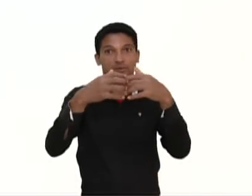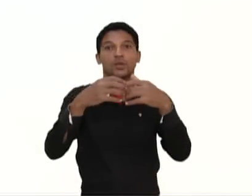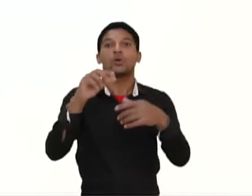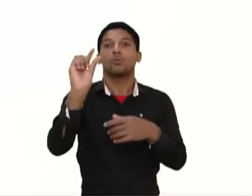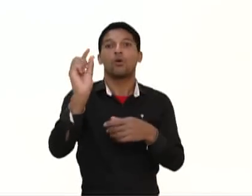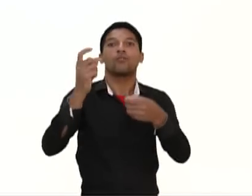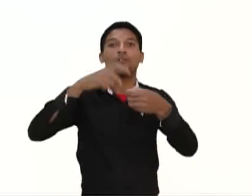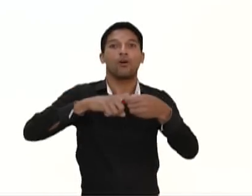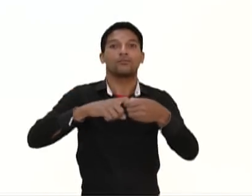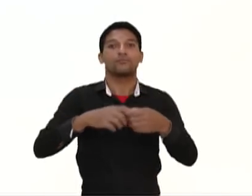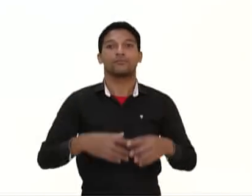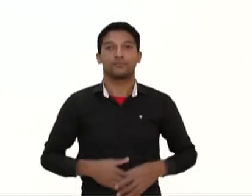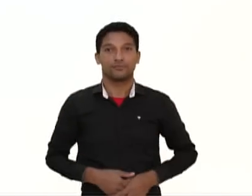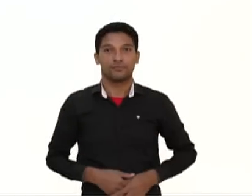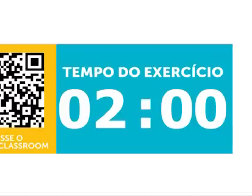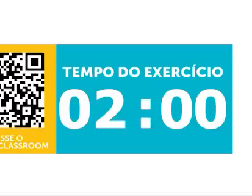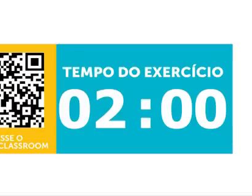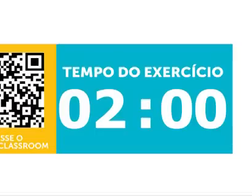resposta.